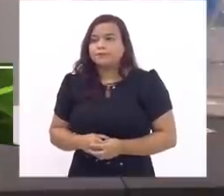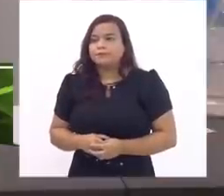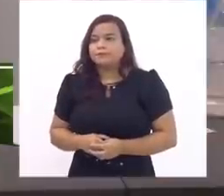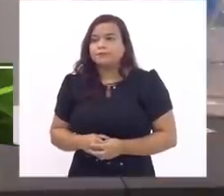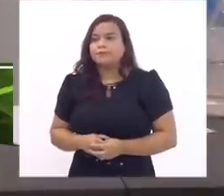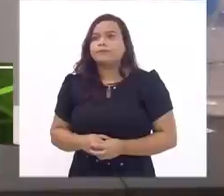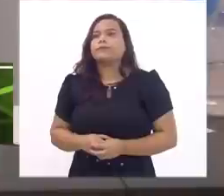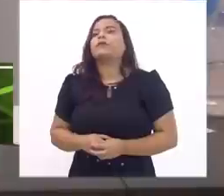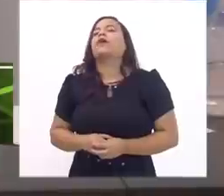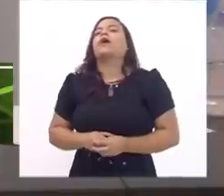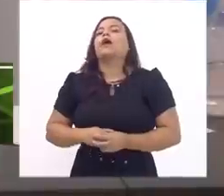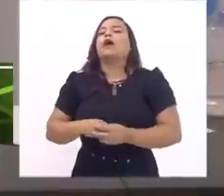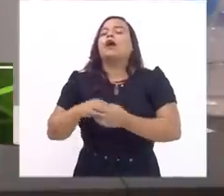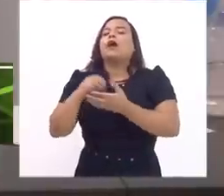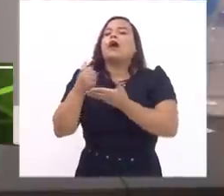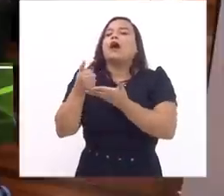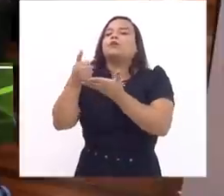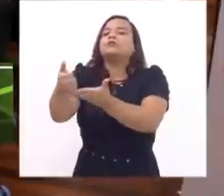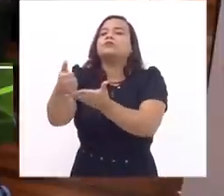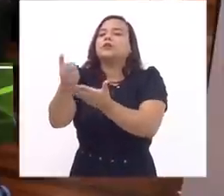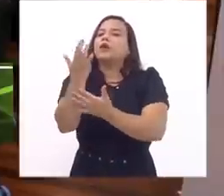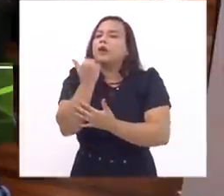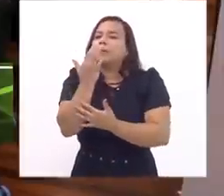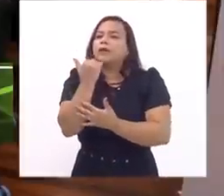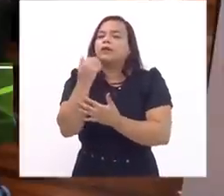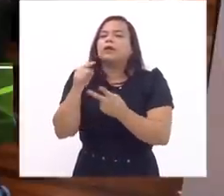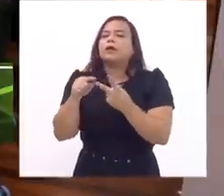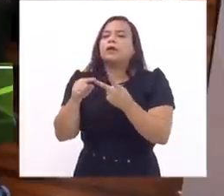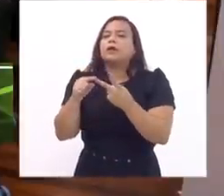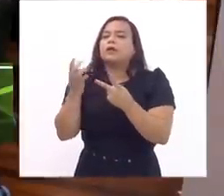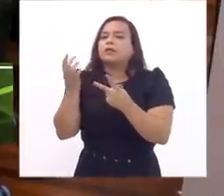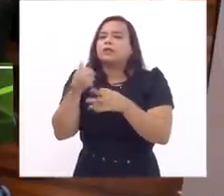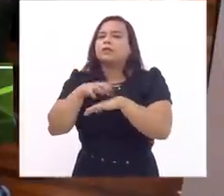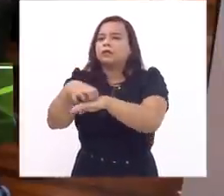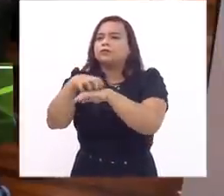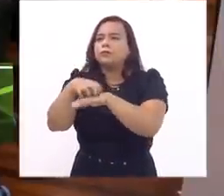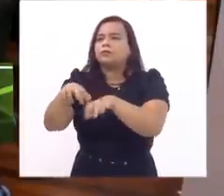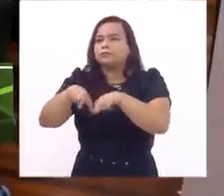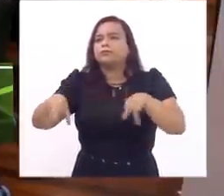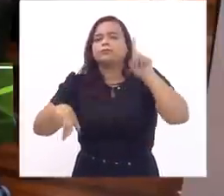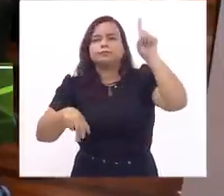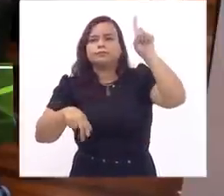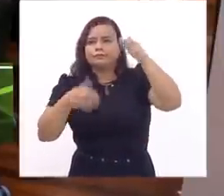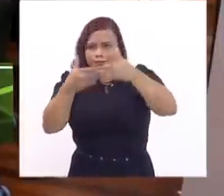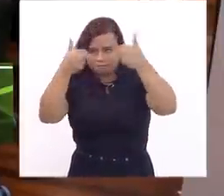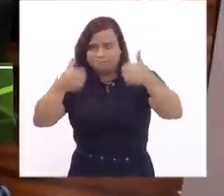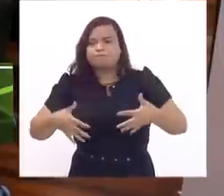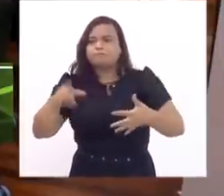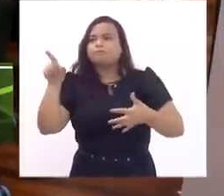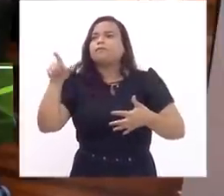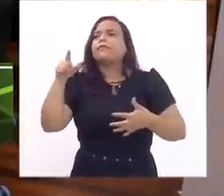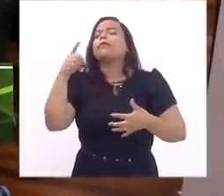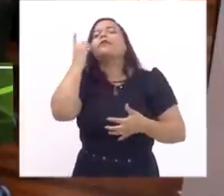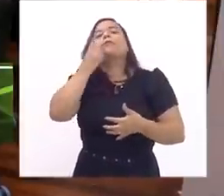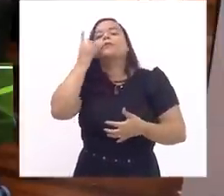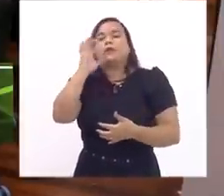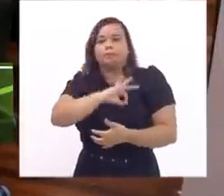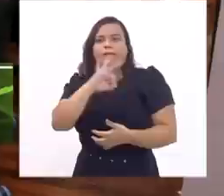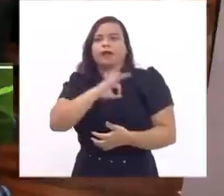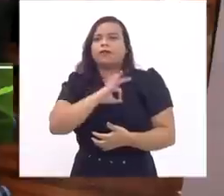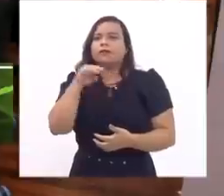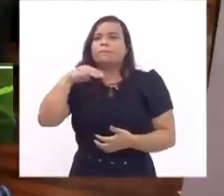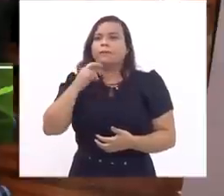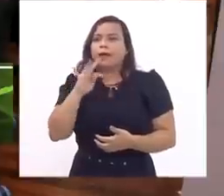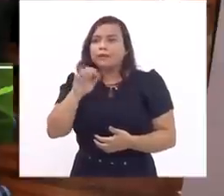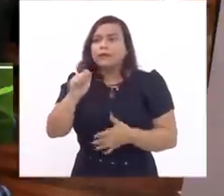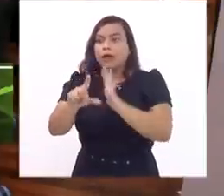Auxílio alimentação e transporte de policiais civis. Presidente, posso falar? Deputada Marta, bom, por favor. Boa tarde a todas e todos. Antes de falar sobre o projeto, eu só